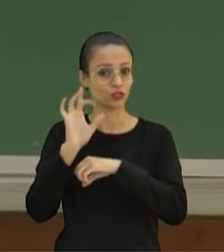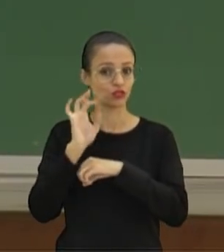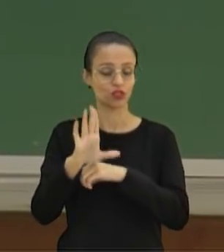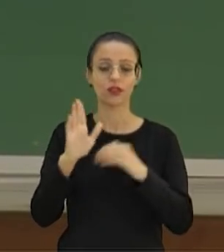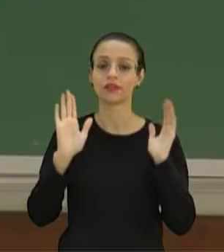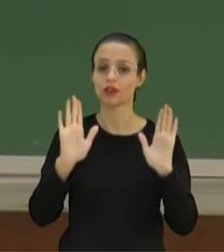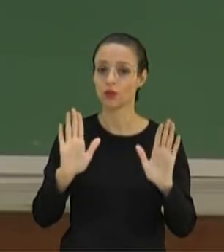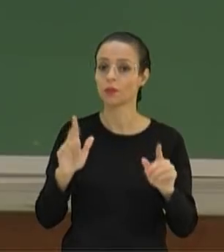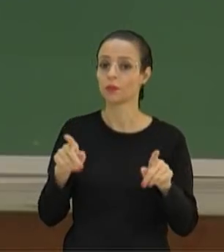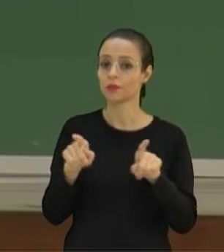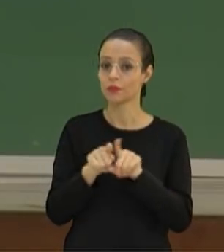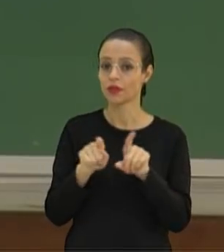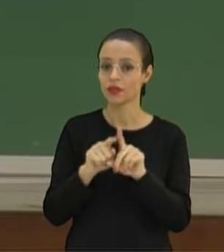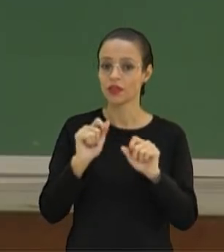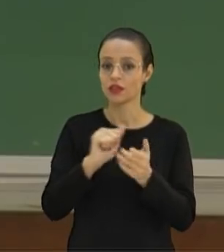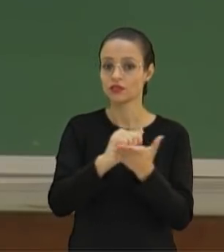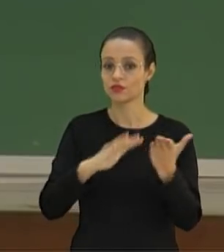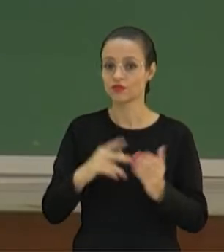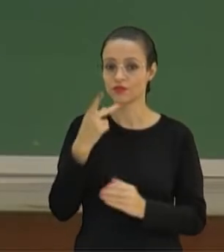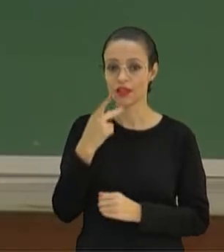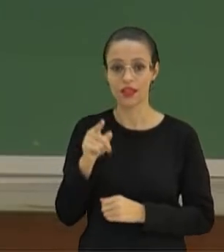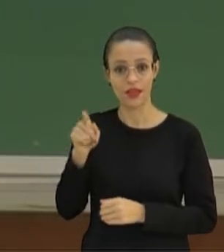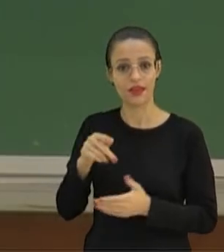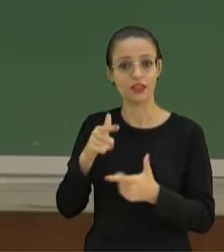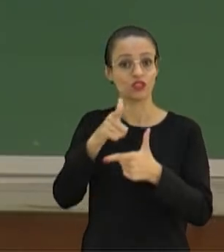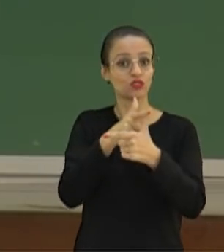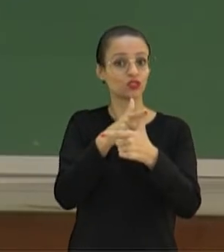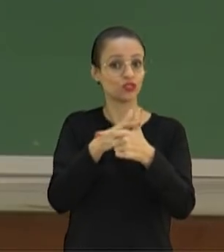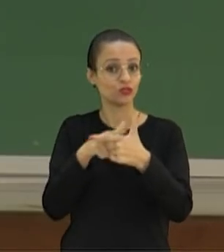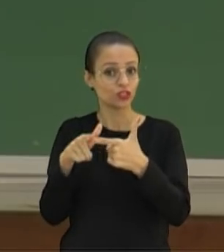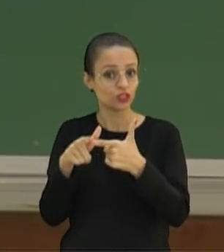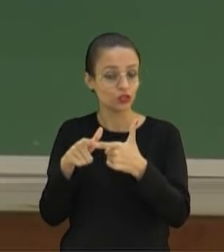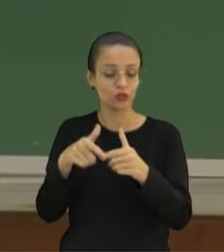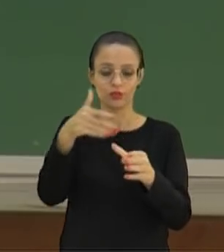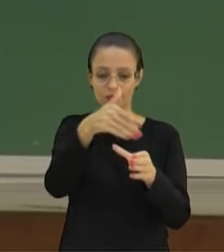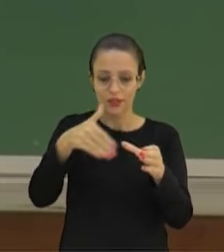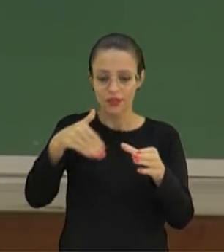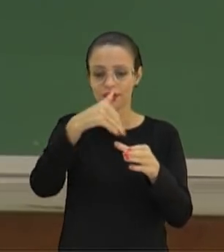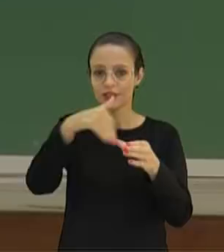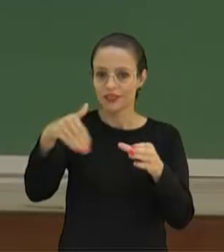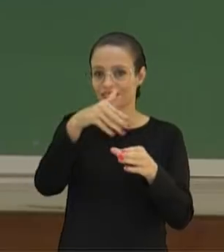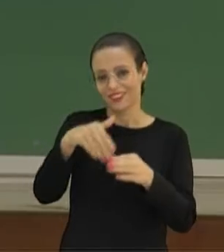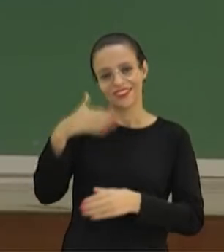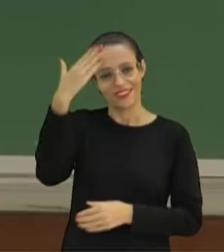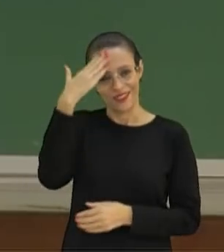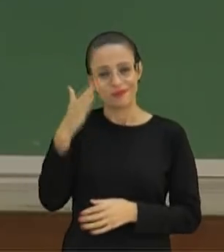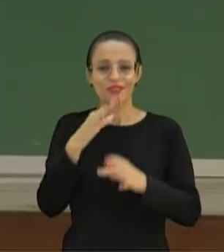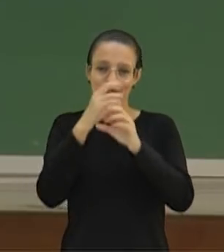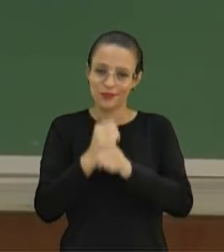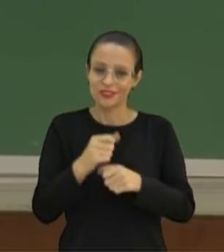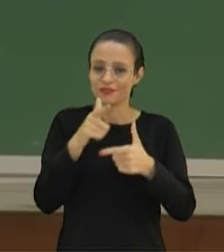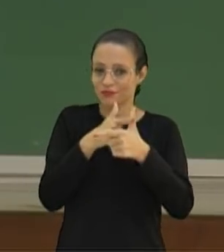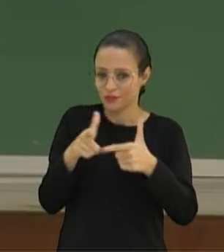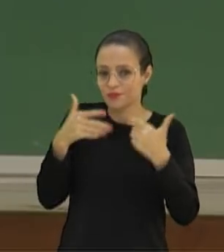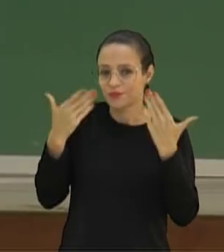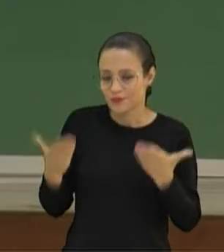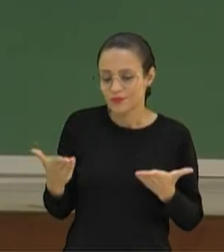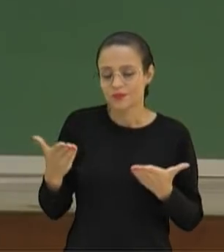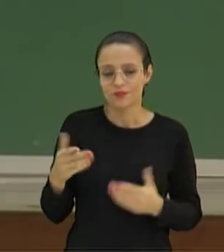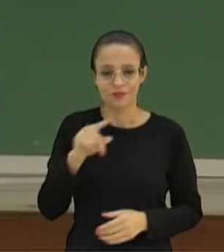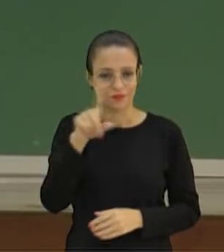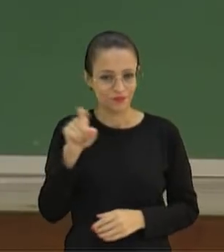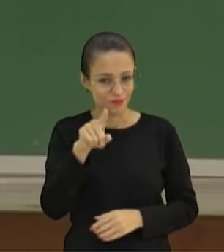E primeiro que quando o exercício já fala assim, ele dividiu, ele já tá te dizendo qual é a conta que você tem que fazer, não é mesmo? Então, será